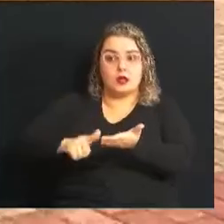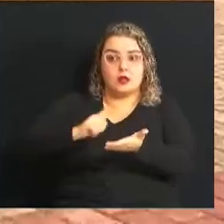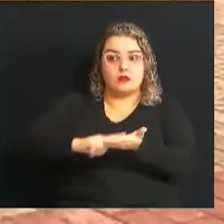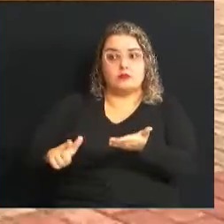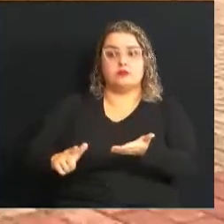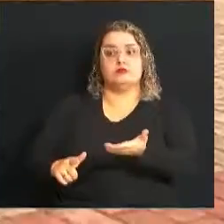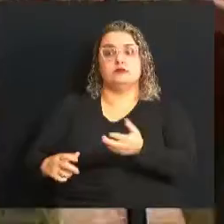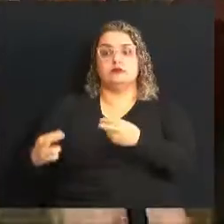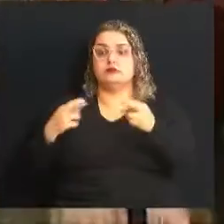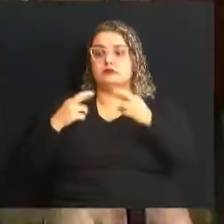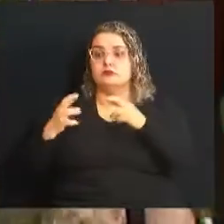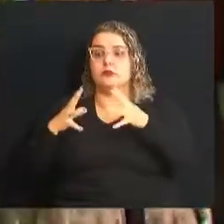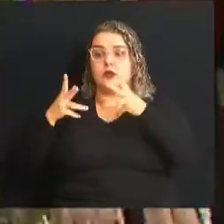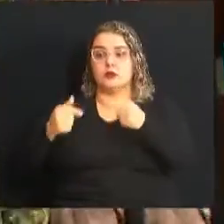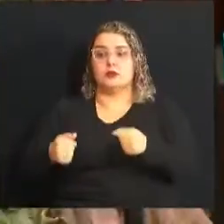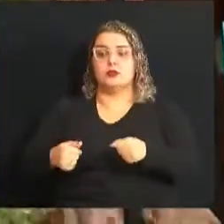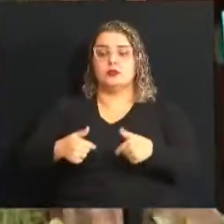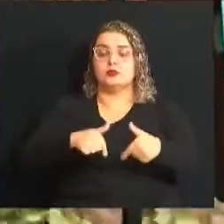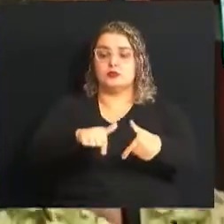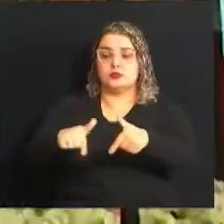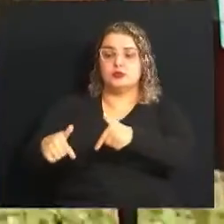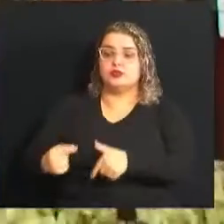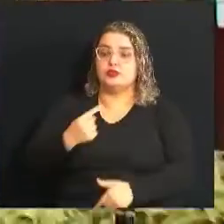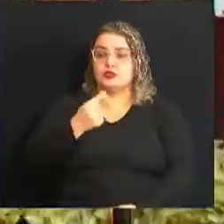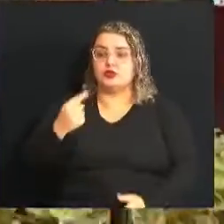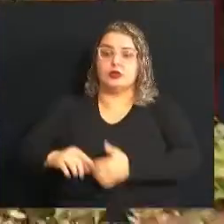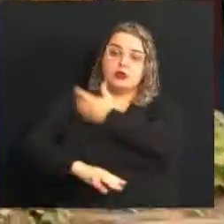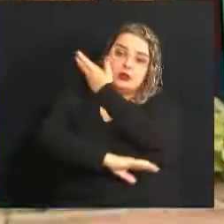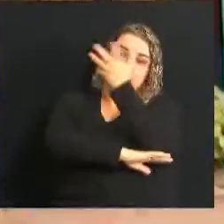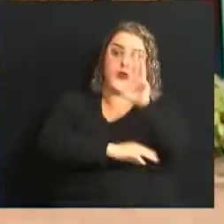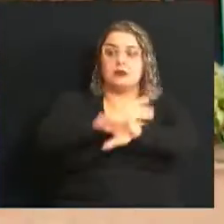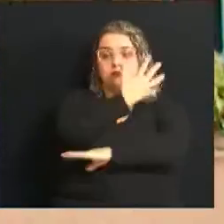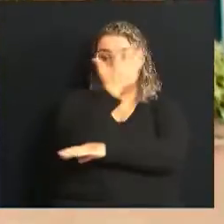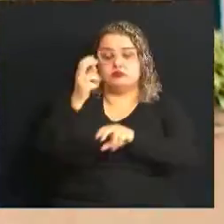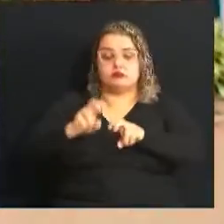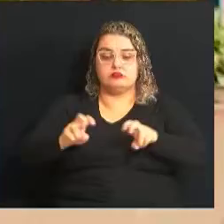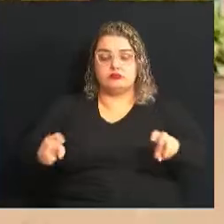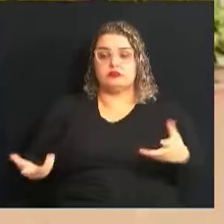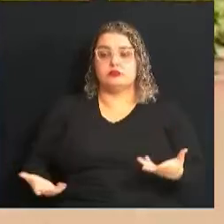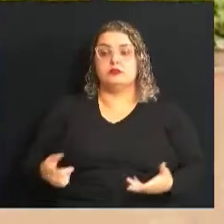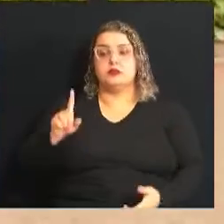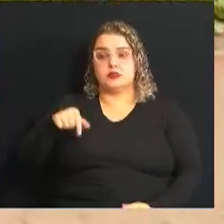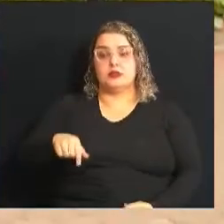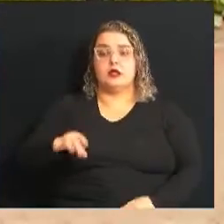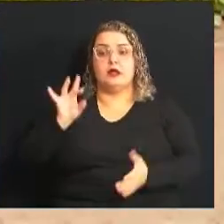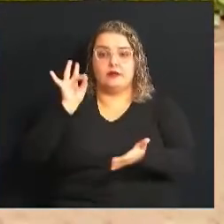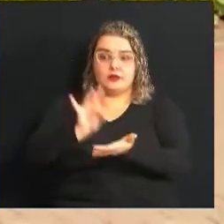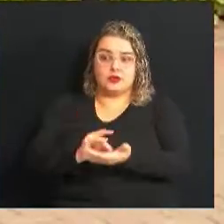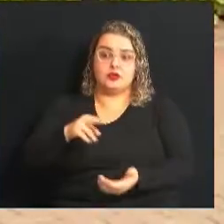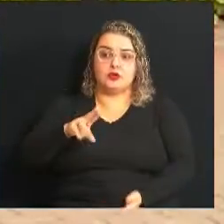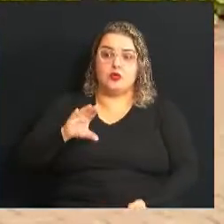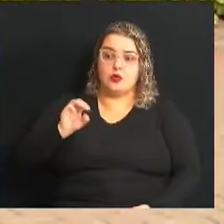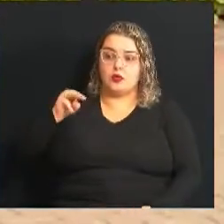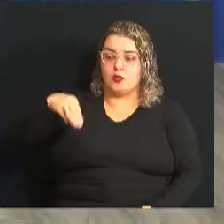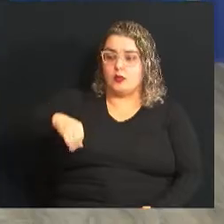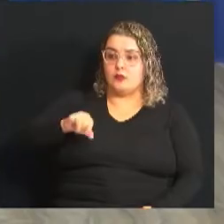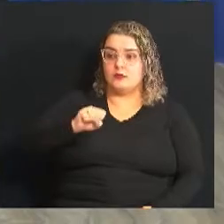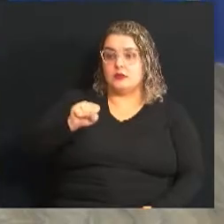levantamento de todos os funcionários de cada parque, se é servidor efetivo ou comissionado, além do valor do salário.